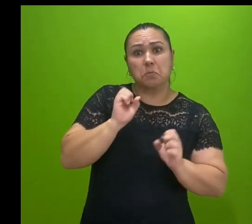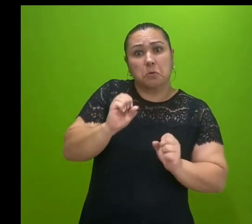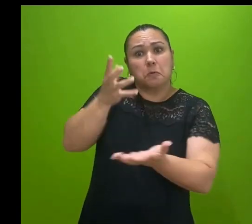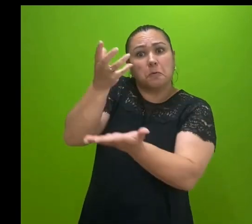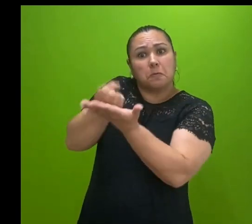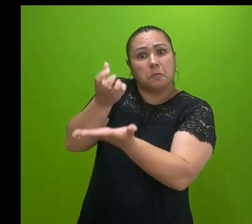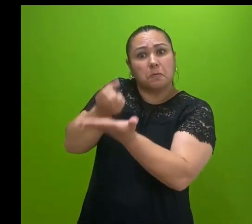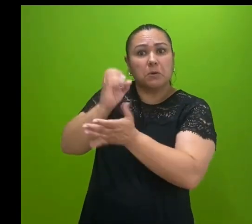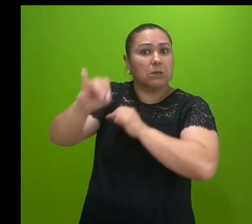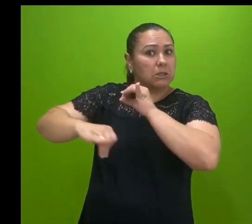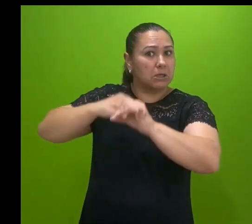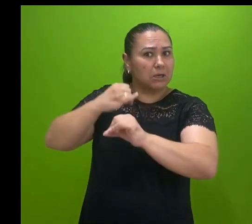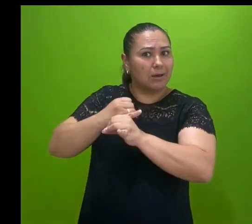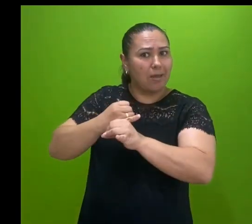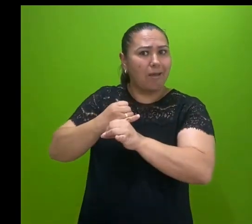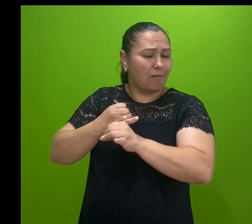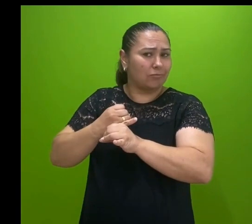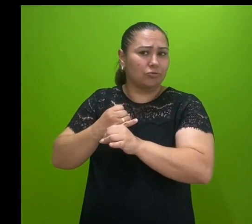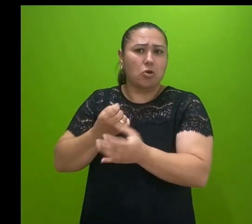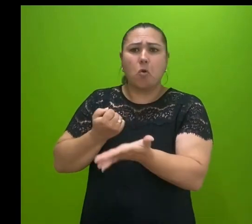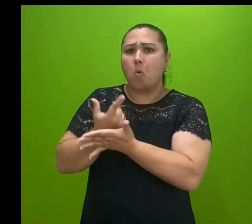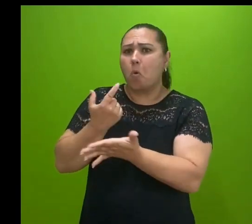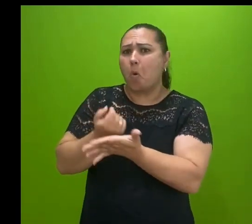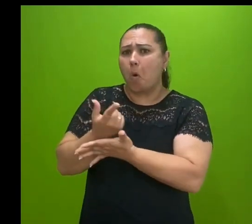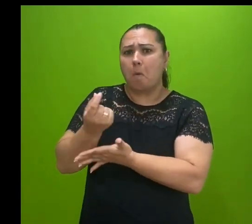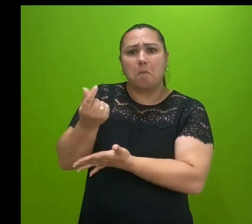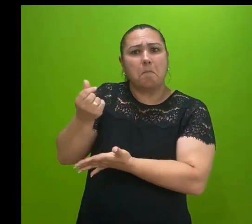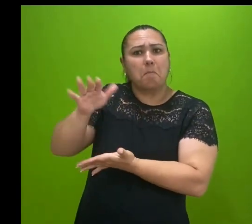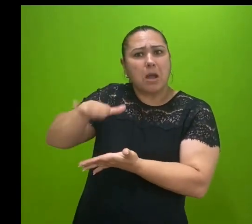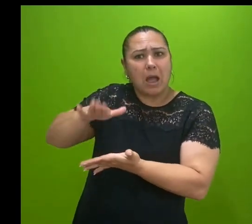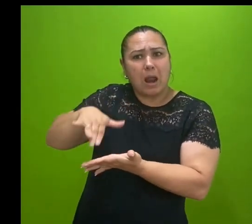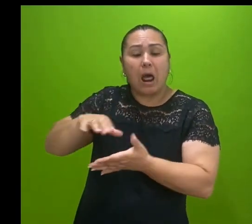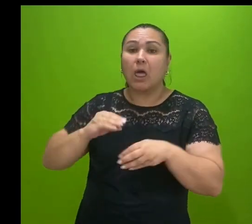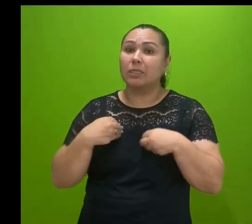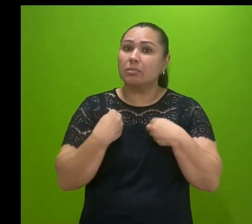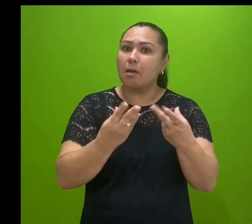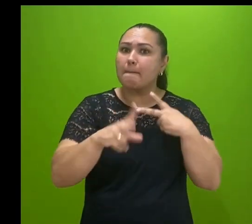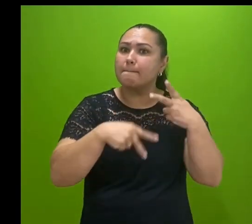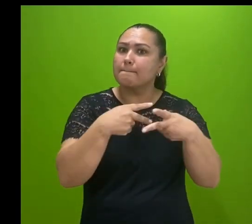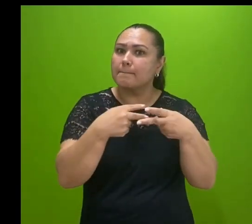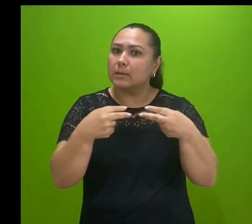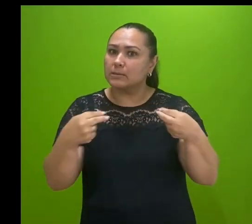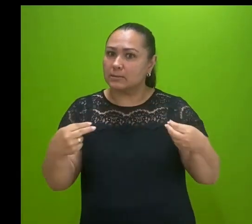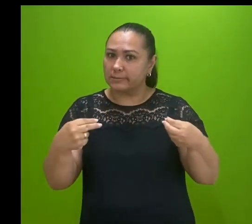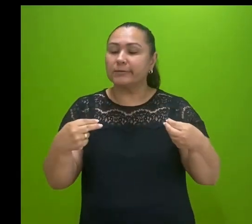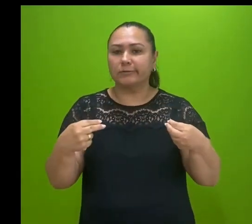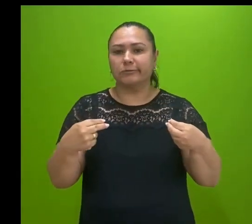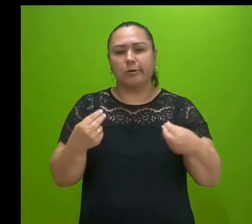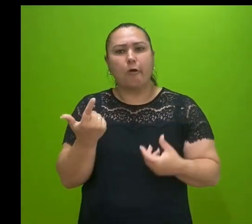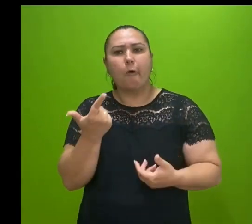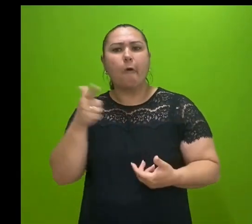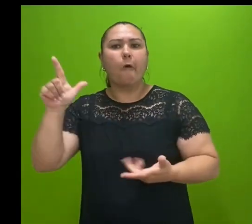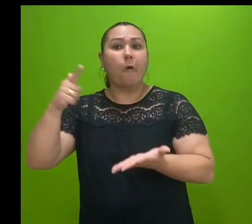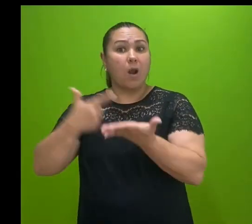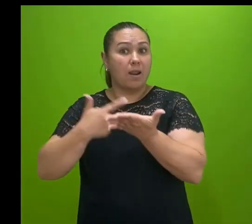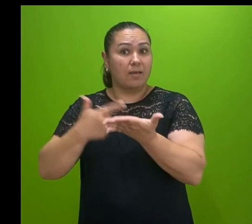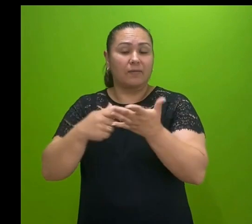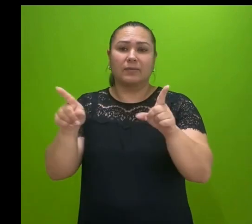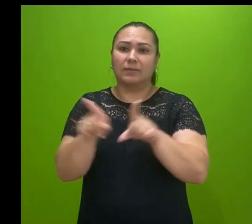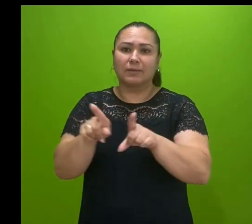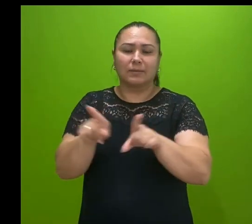gente pode baixar na internet e tem um valor bem acessível para a gente até presentear,